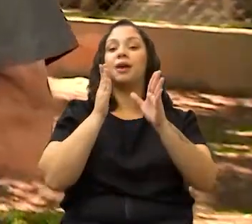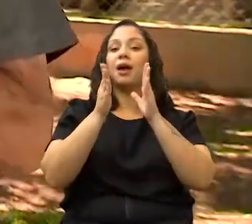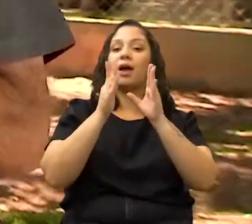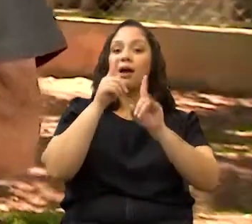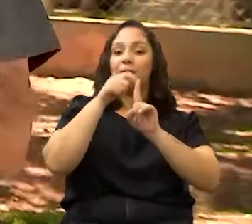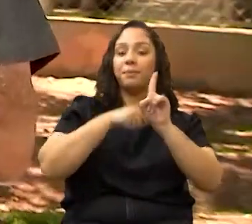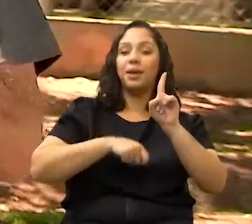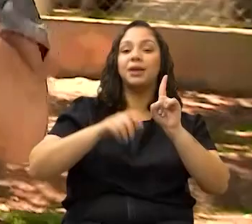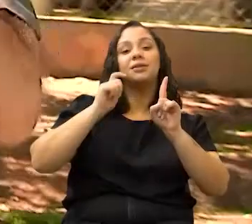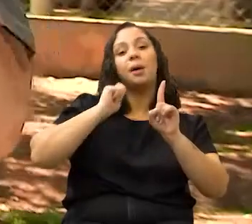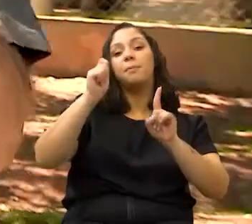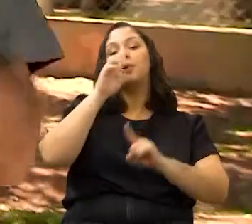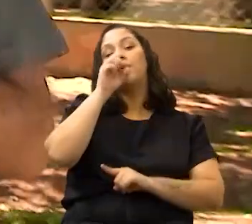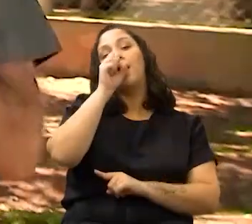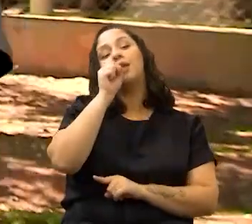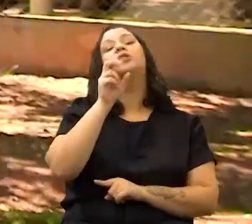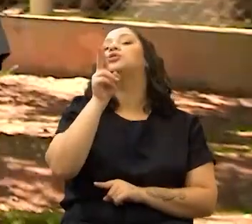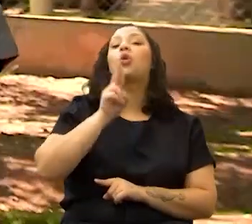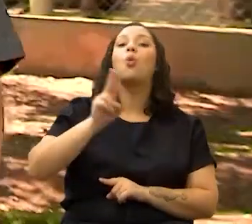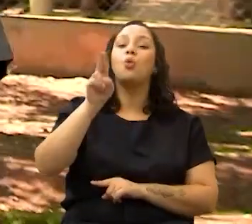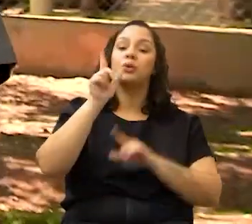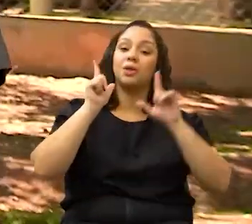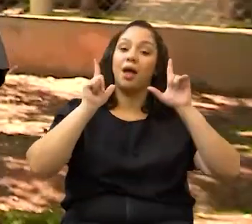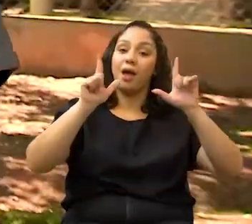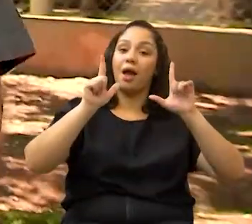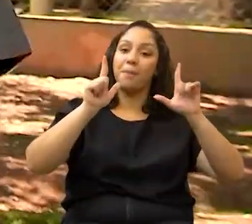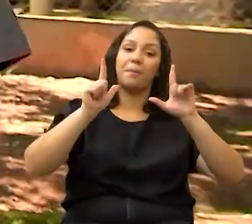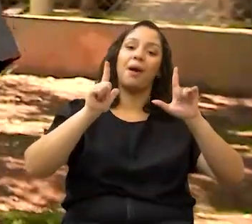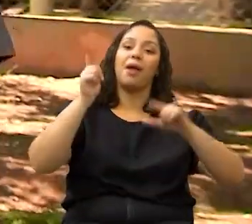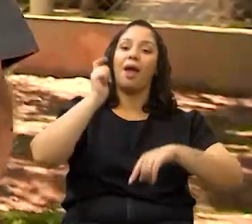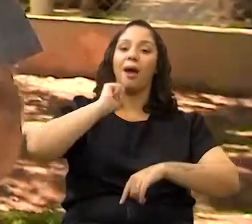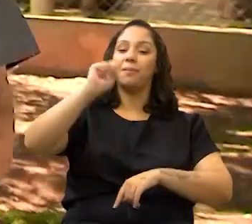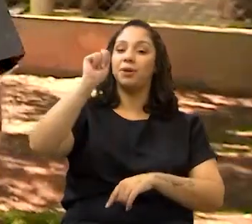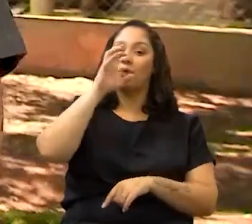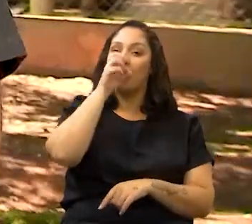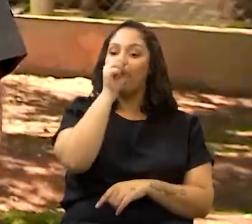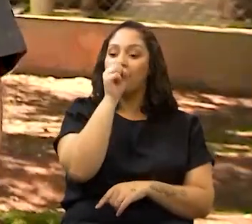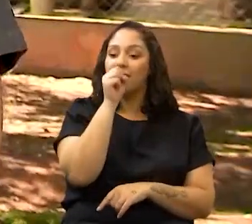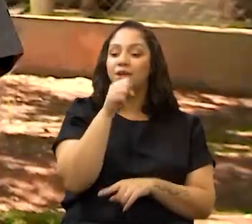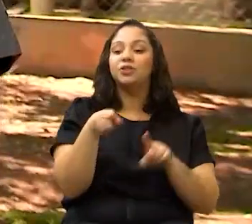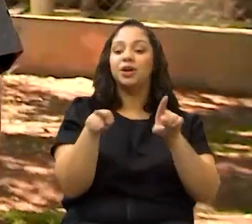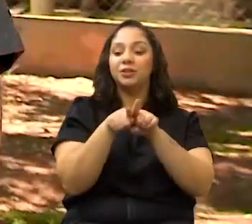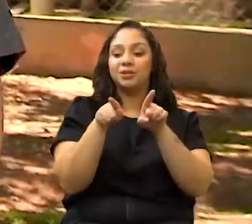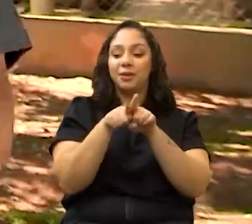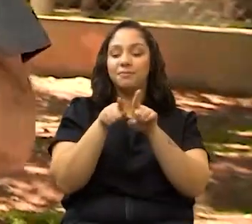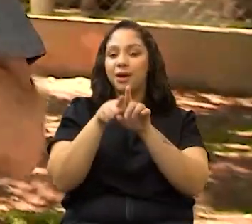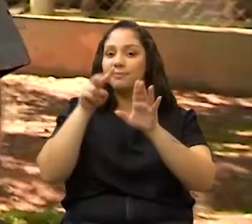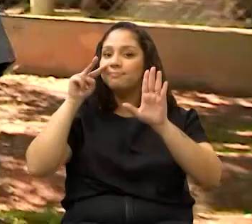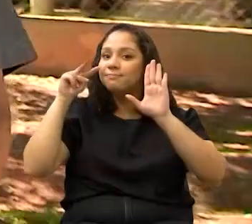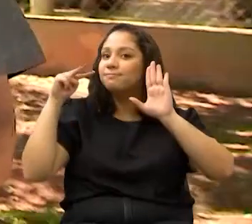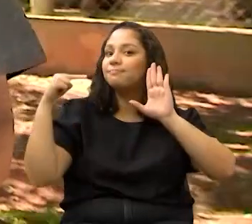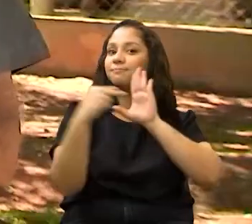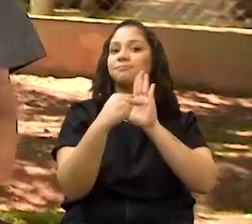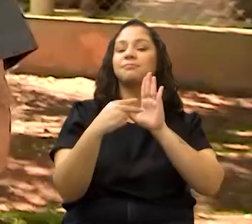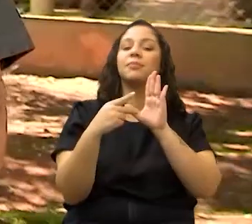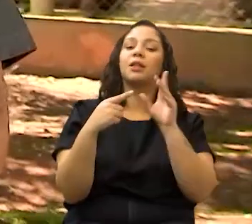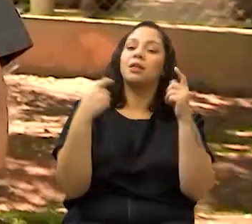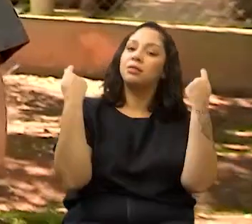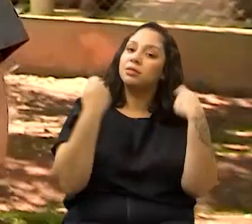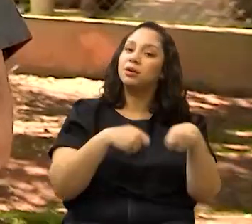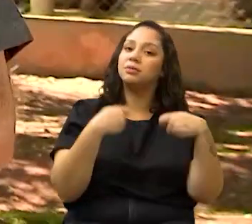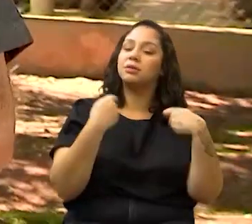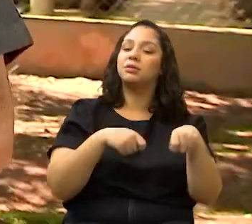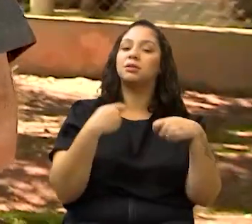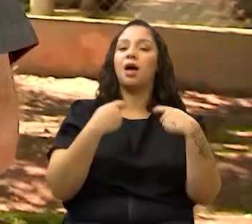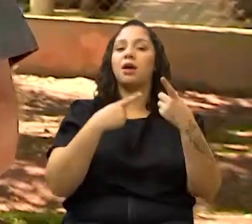relação ao Abril Laranja, a gente usa a campanha Abril Laranja também para dar um maior enfoque